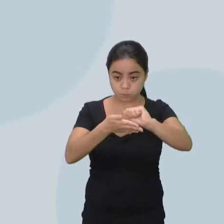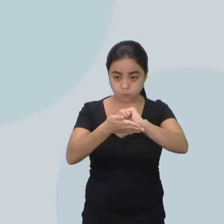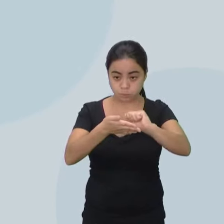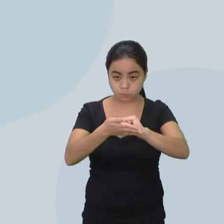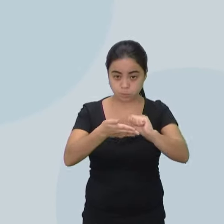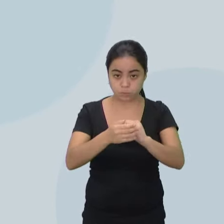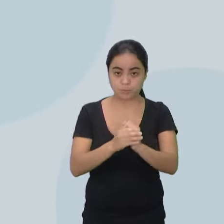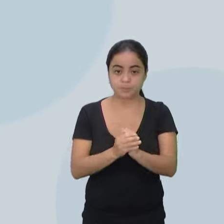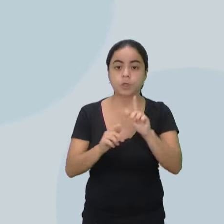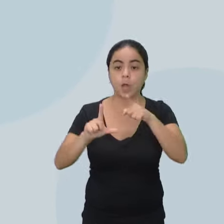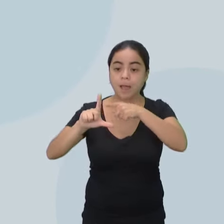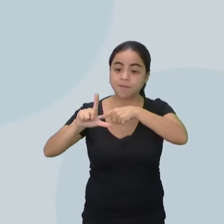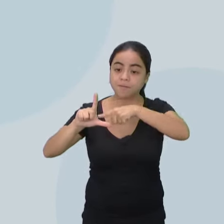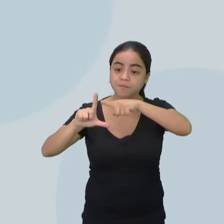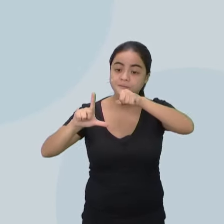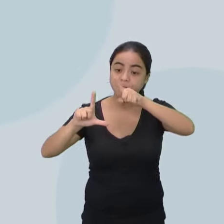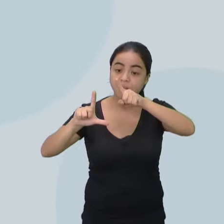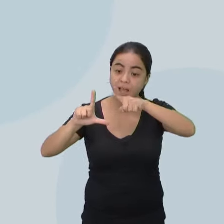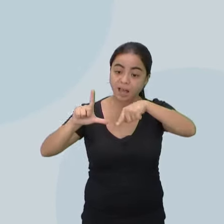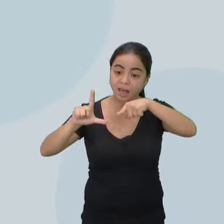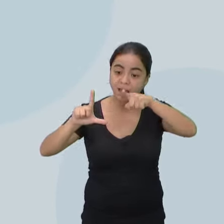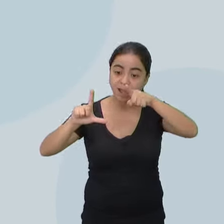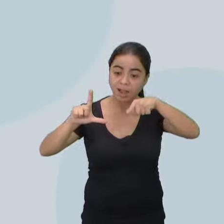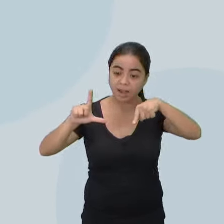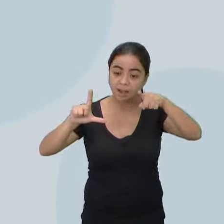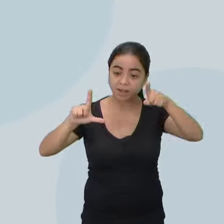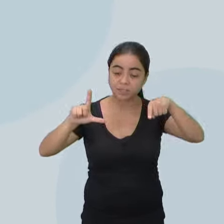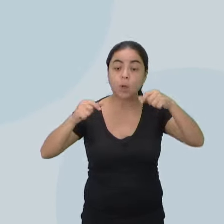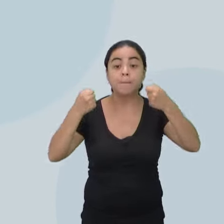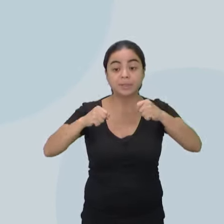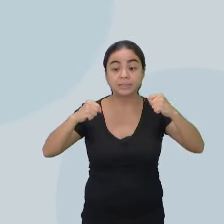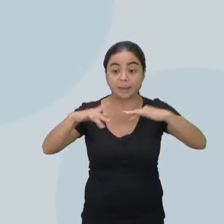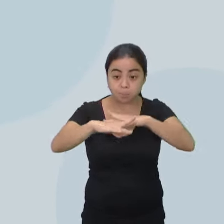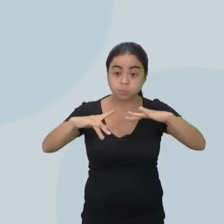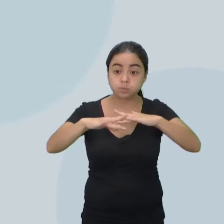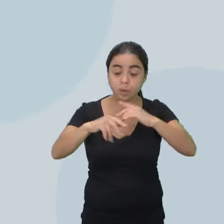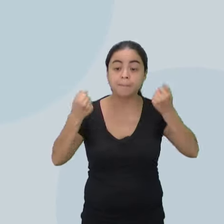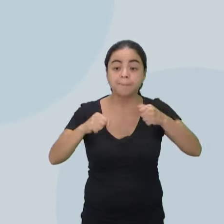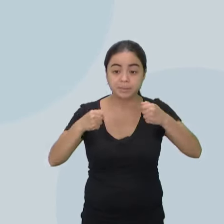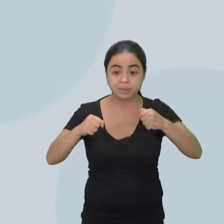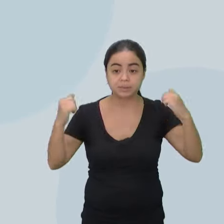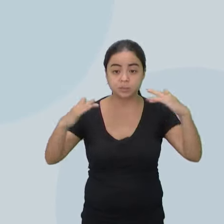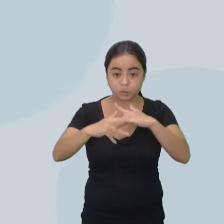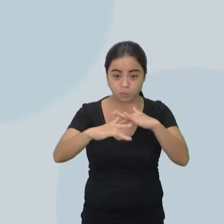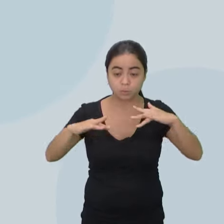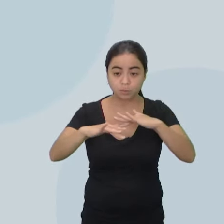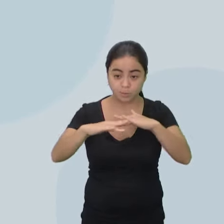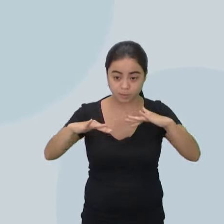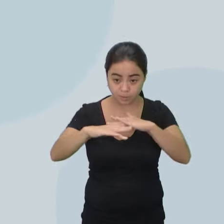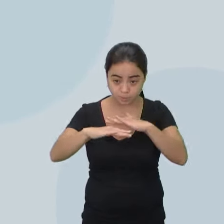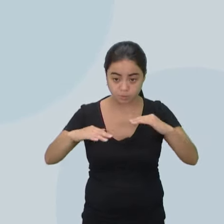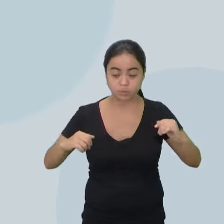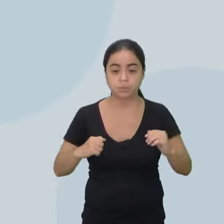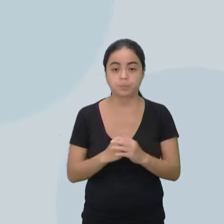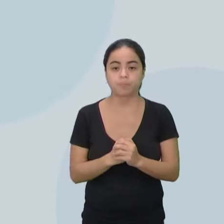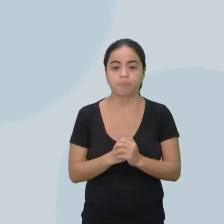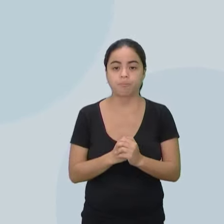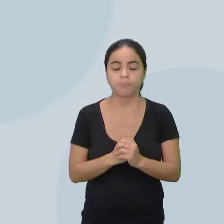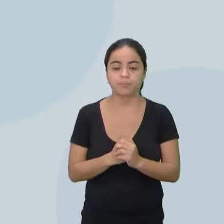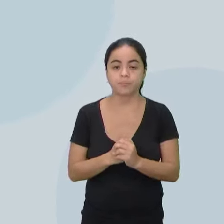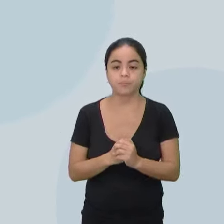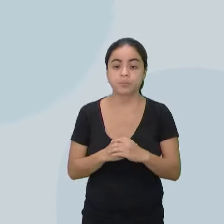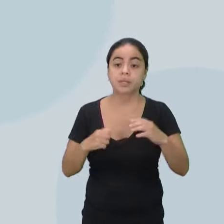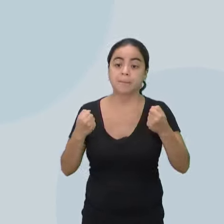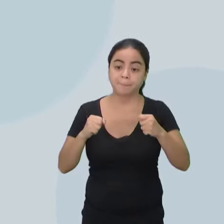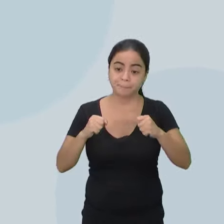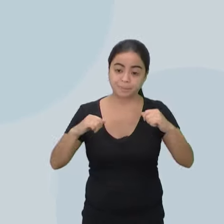A variação tem que ser a variação, tem que mexer. Lembra que o ímã tem que mexer lá com a molinha, né? Tem que mexer o